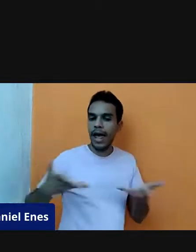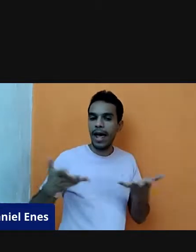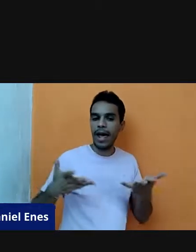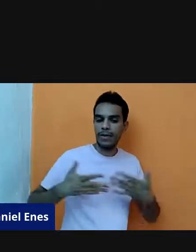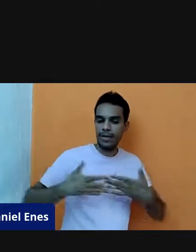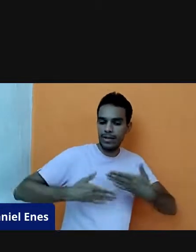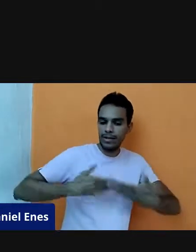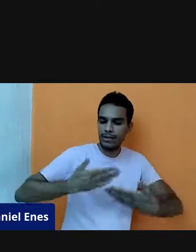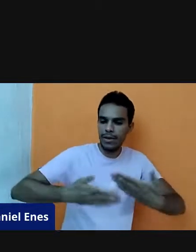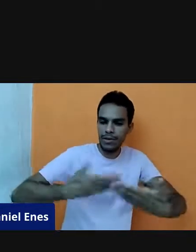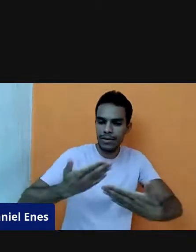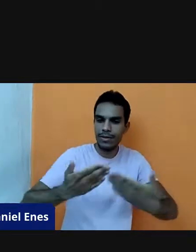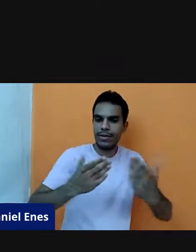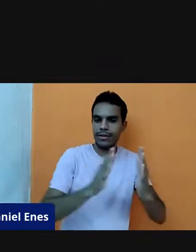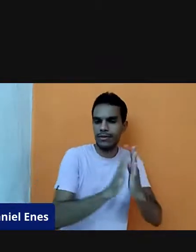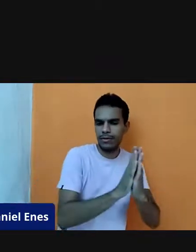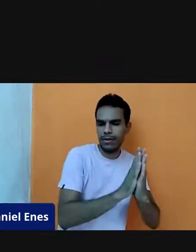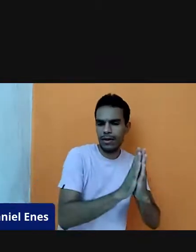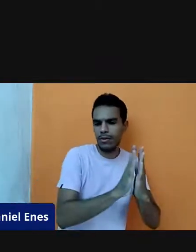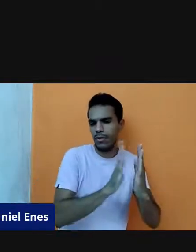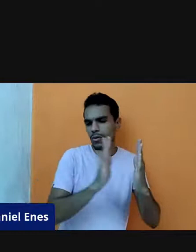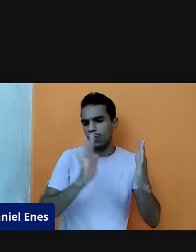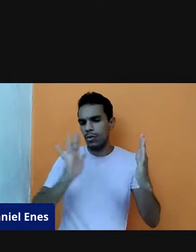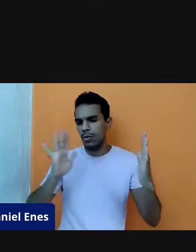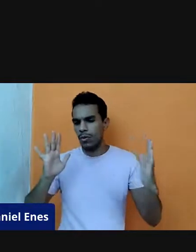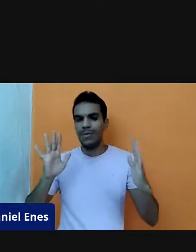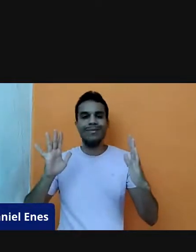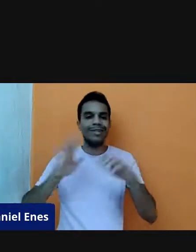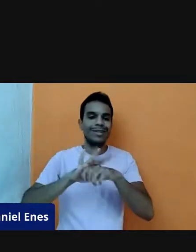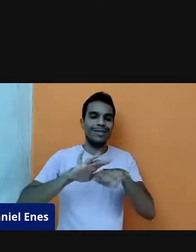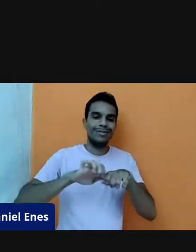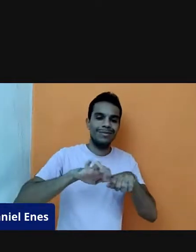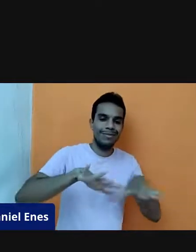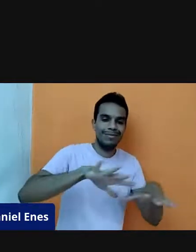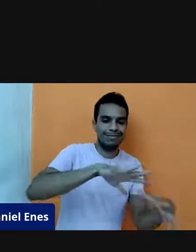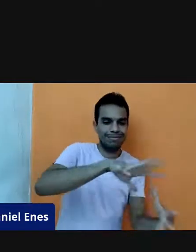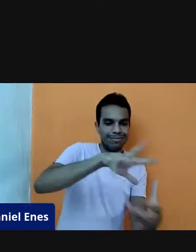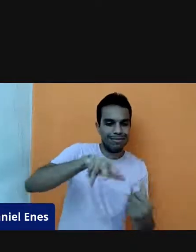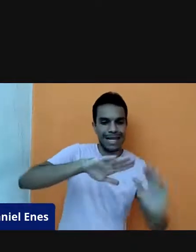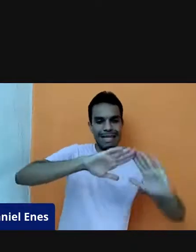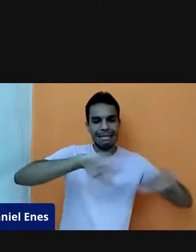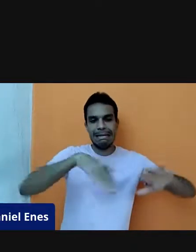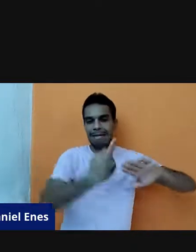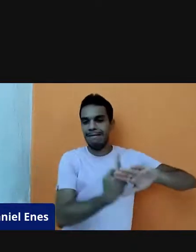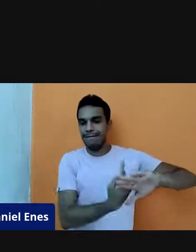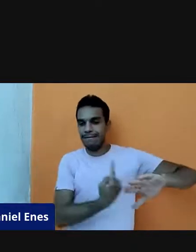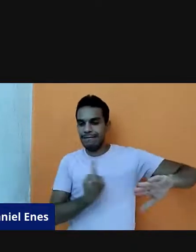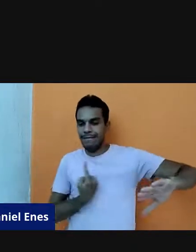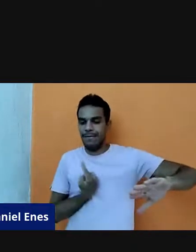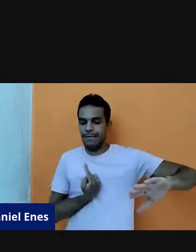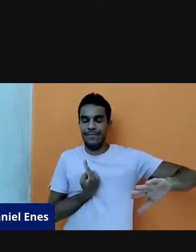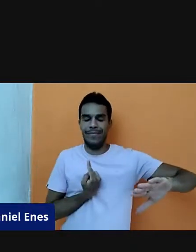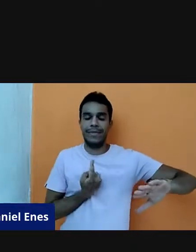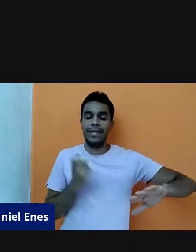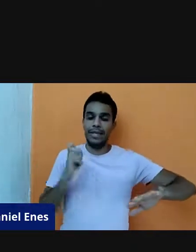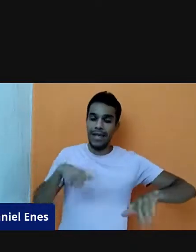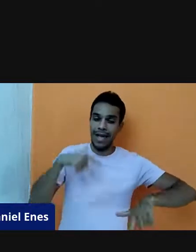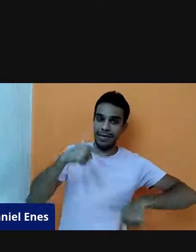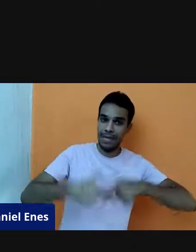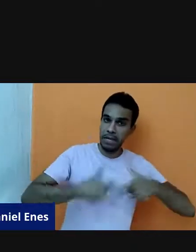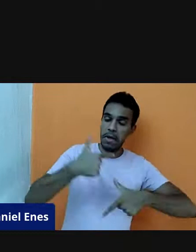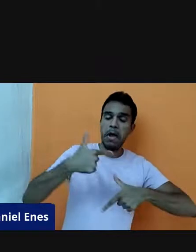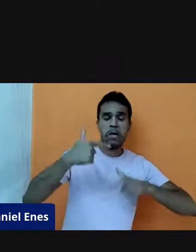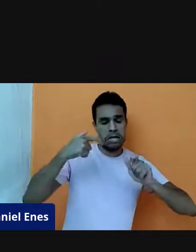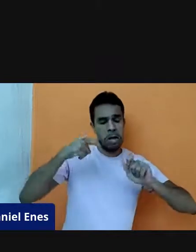processo de isolamento, de pandemia. E é um trabalho que possivelmente deverá